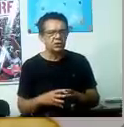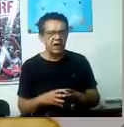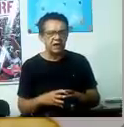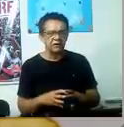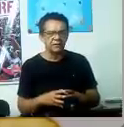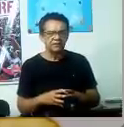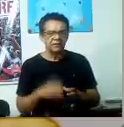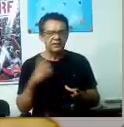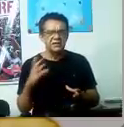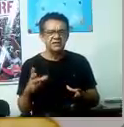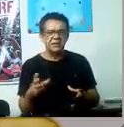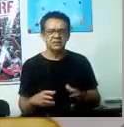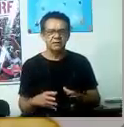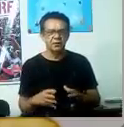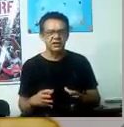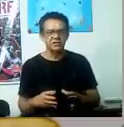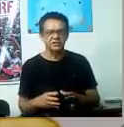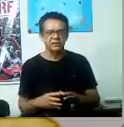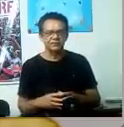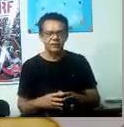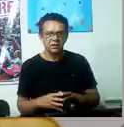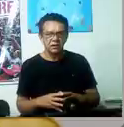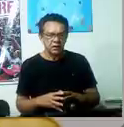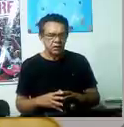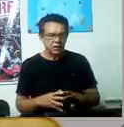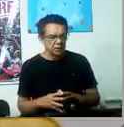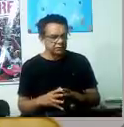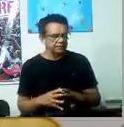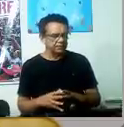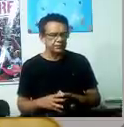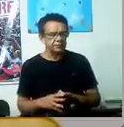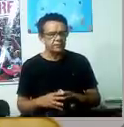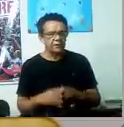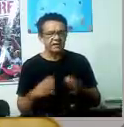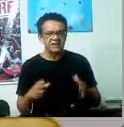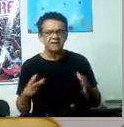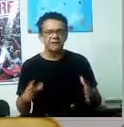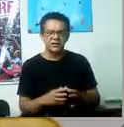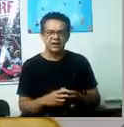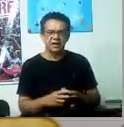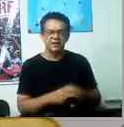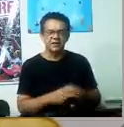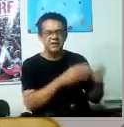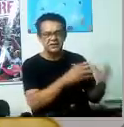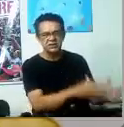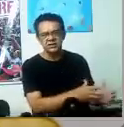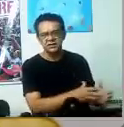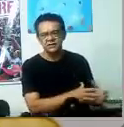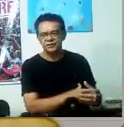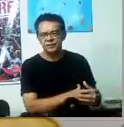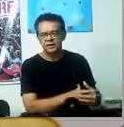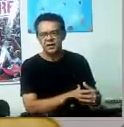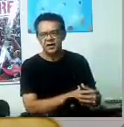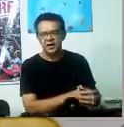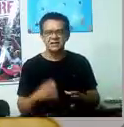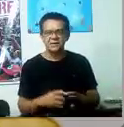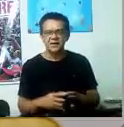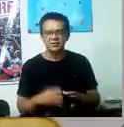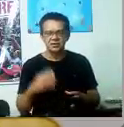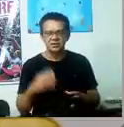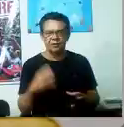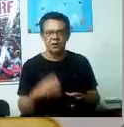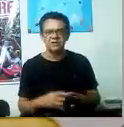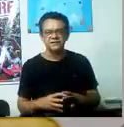questão do crime comum Desta forma, se e quando o ministro decano Pedir que a PGR se manifeste